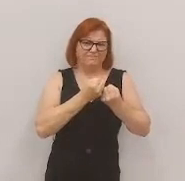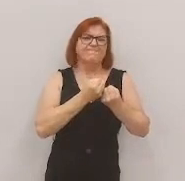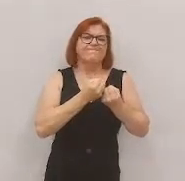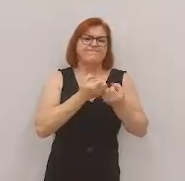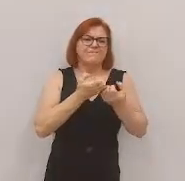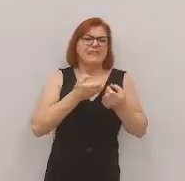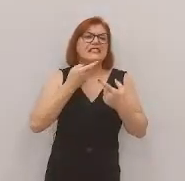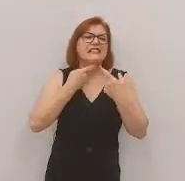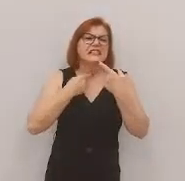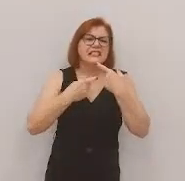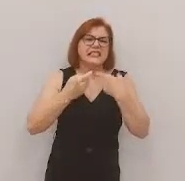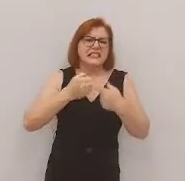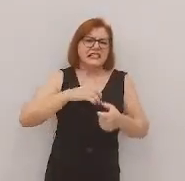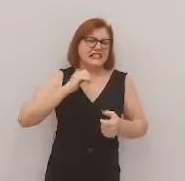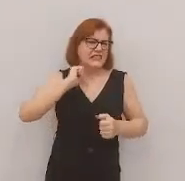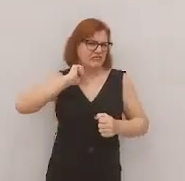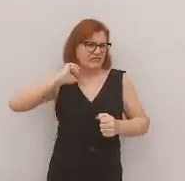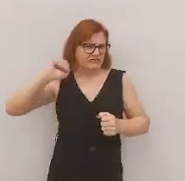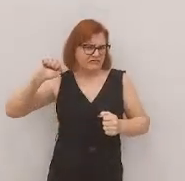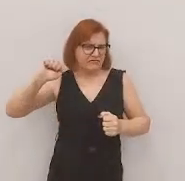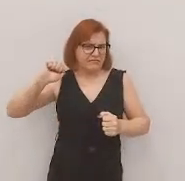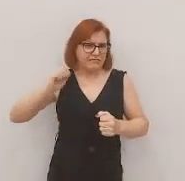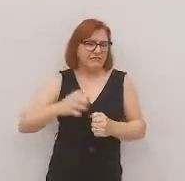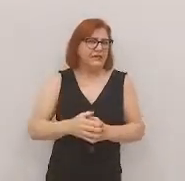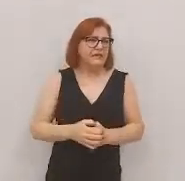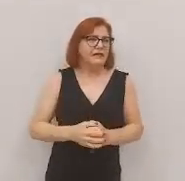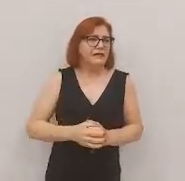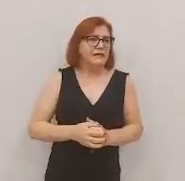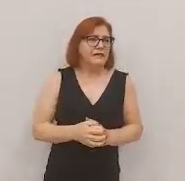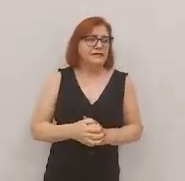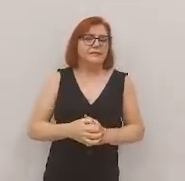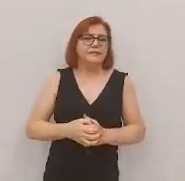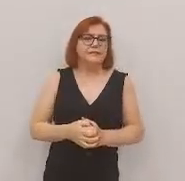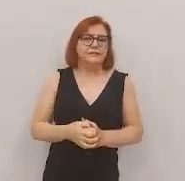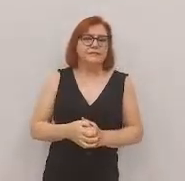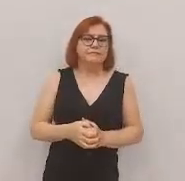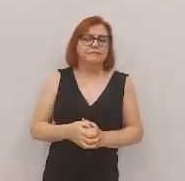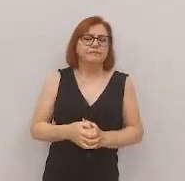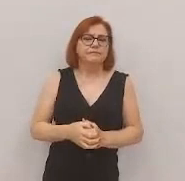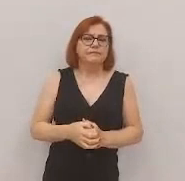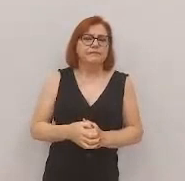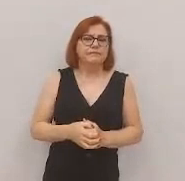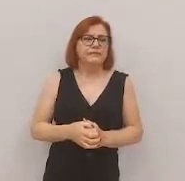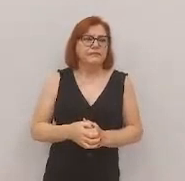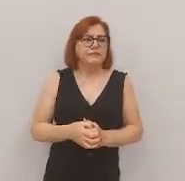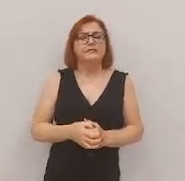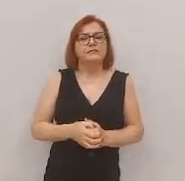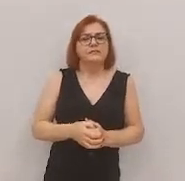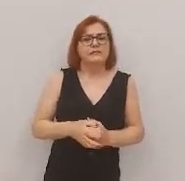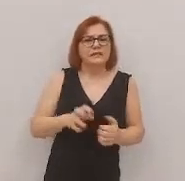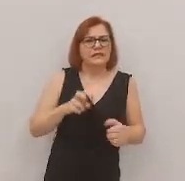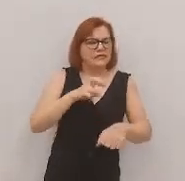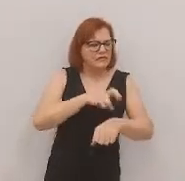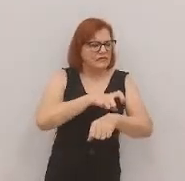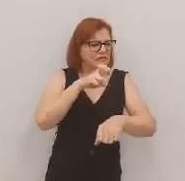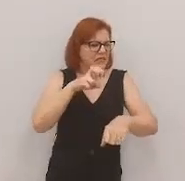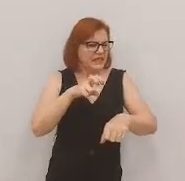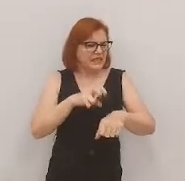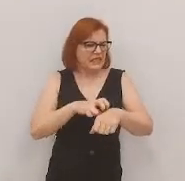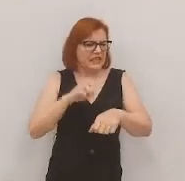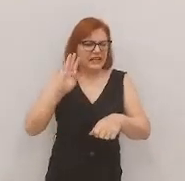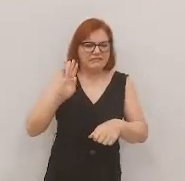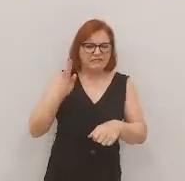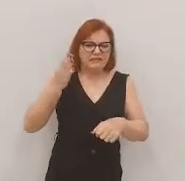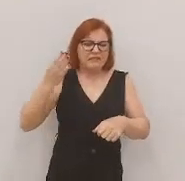assassino. Ó Senhor Jesus, é aqui que nós vemos, ele é